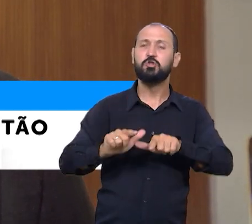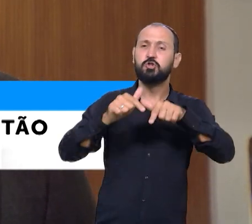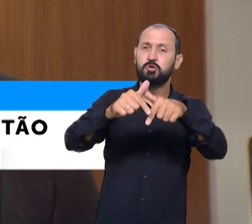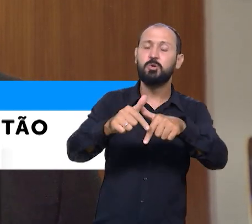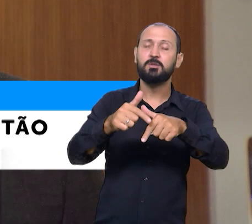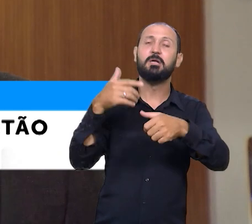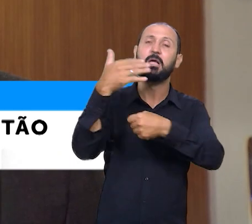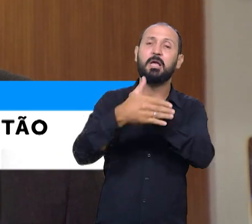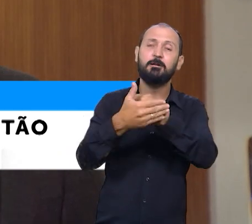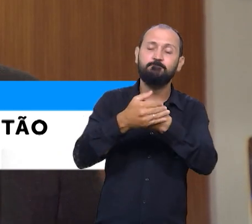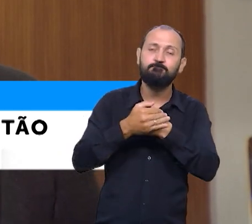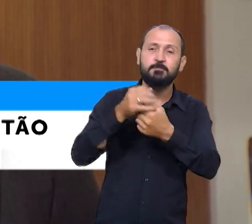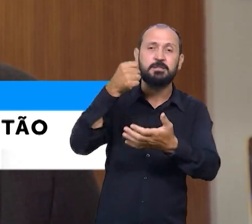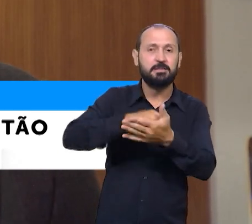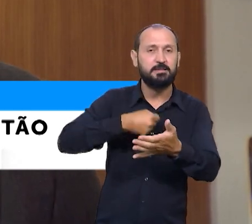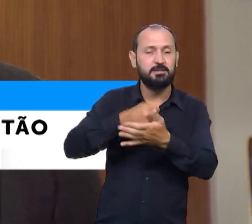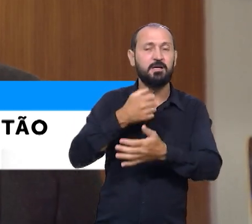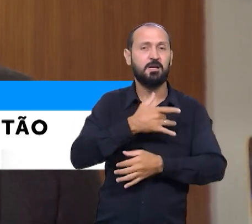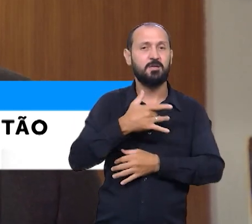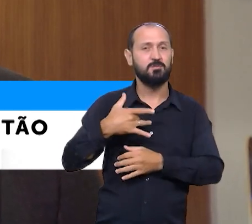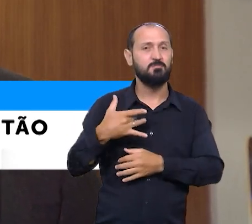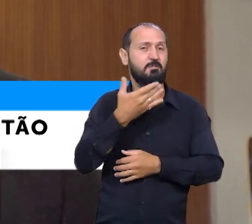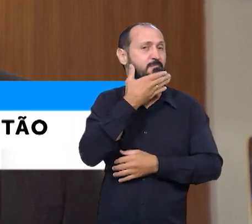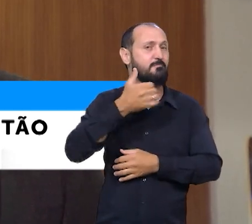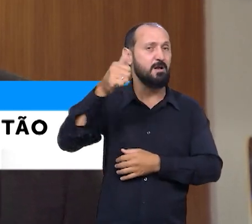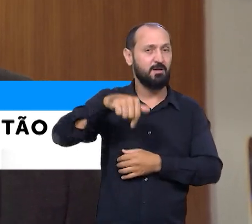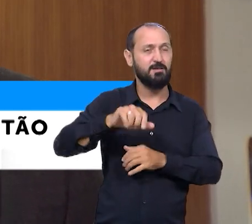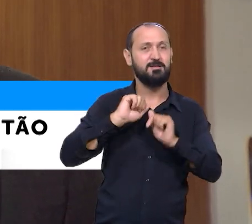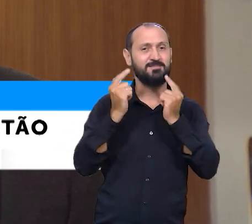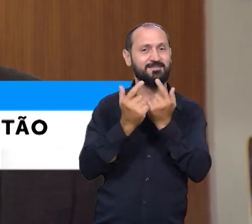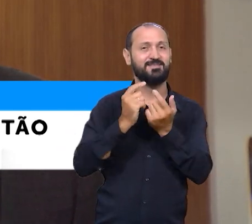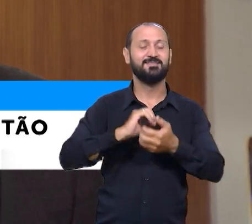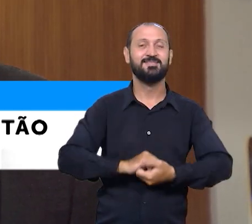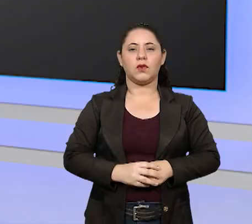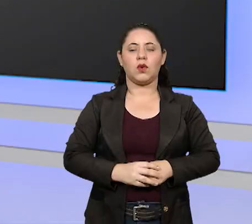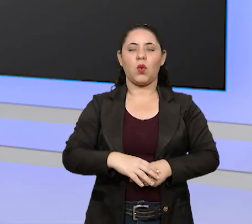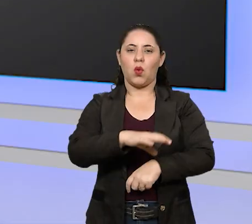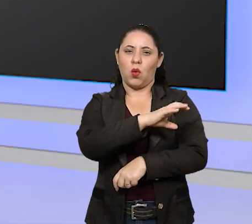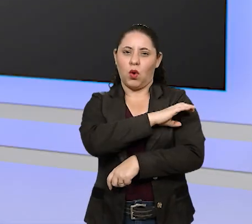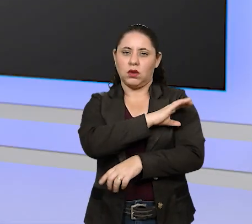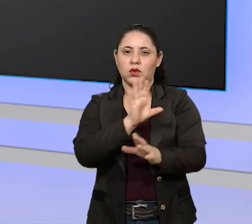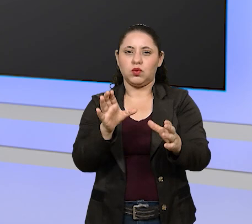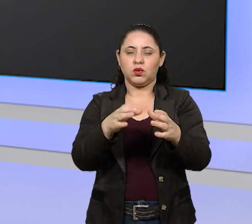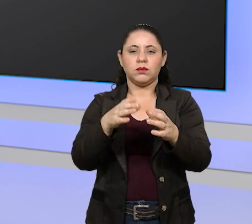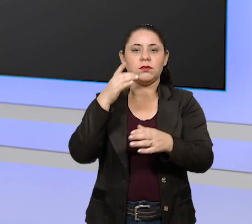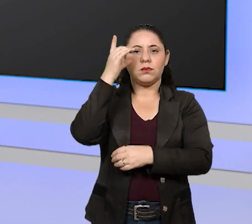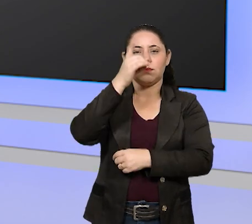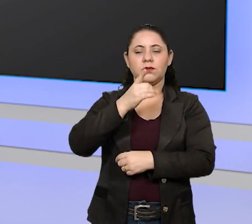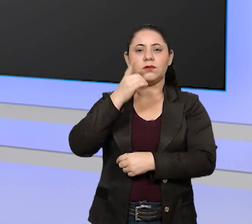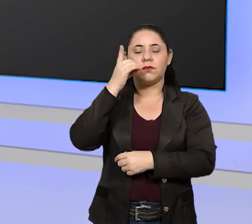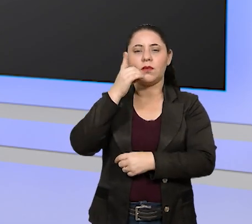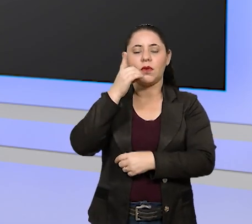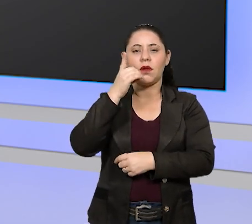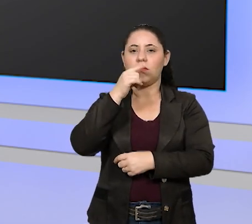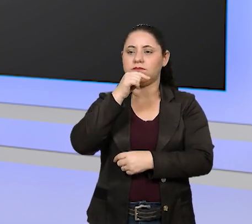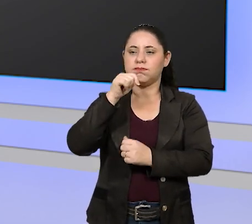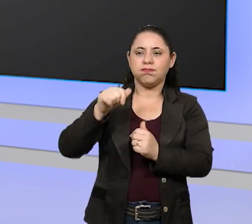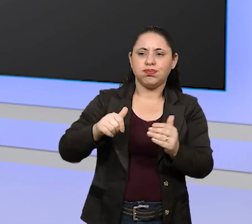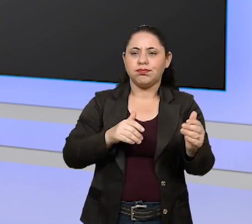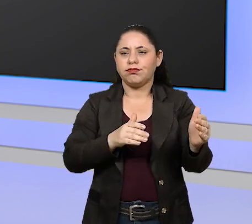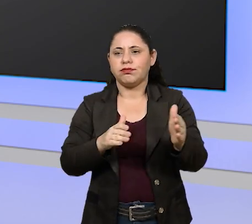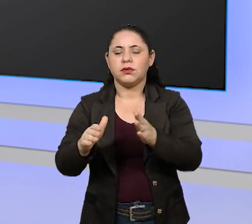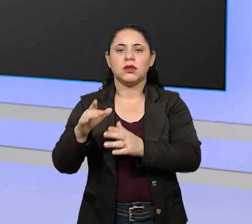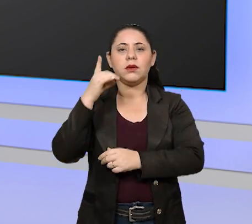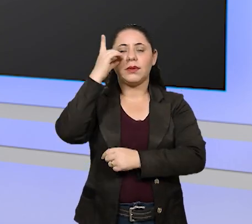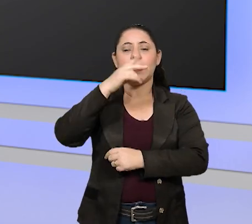algumas bandeiras e defender a saúde o melhor possível aqui na Assembleia. O coordenador da Frente Parlamentar de